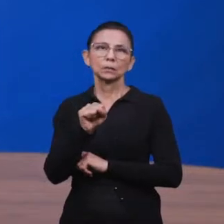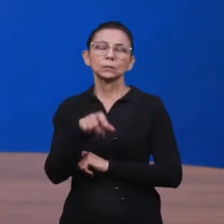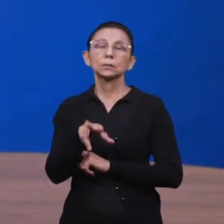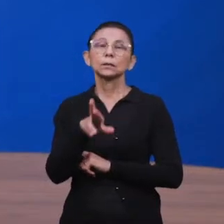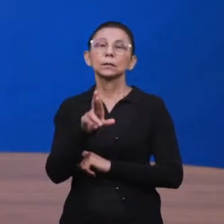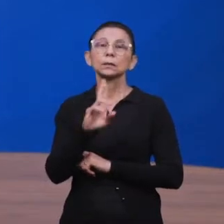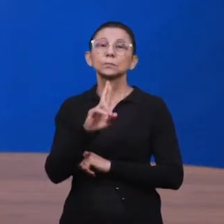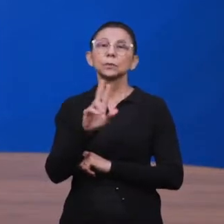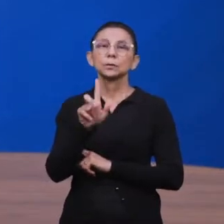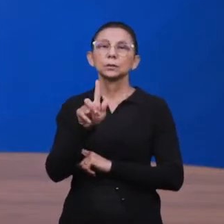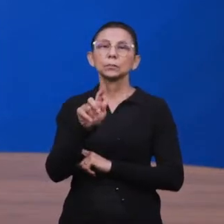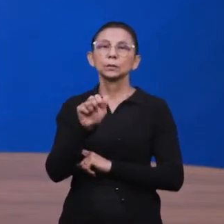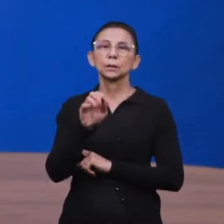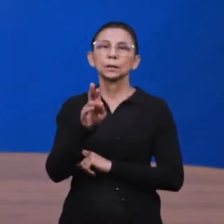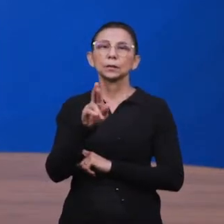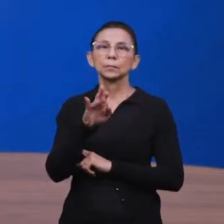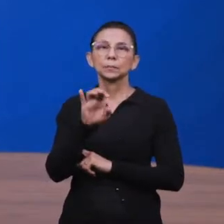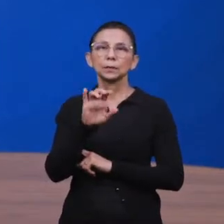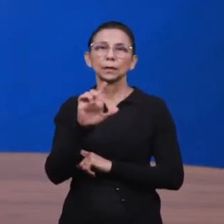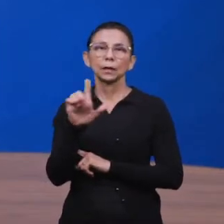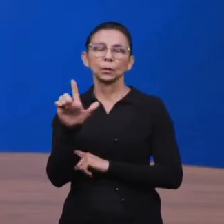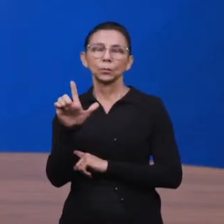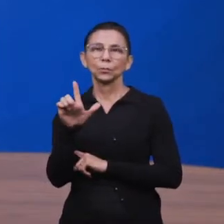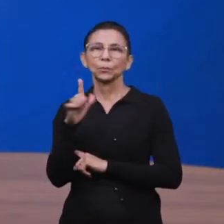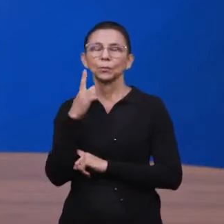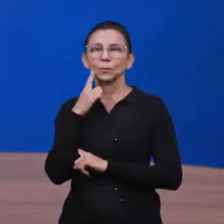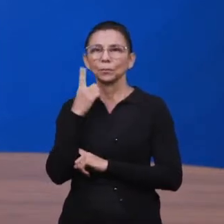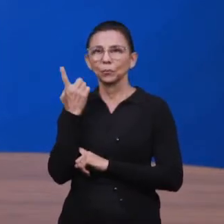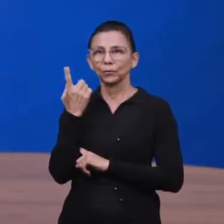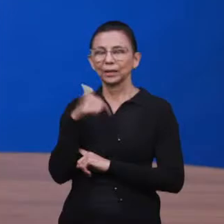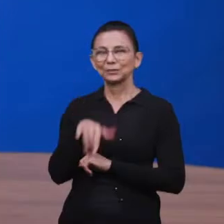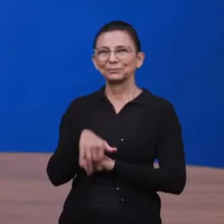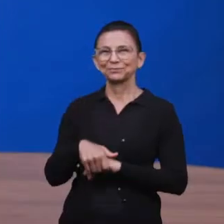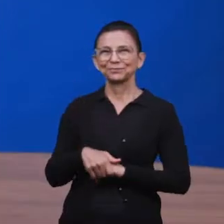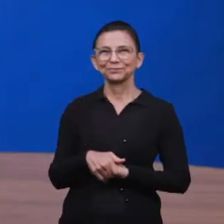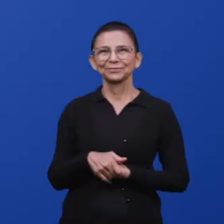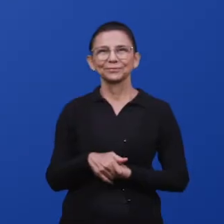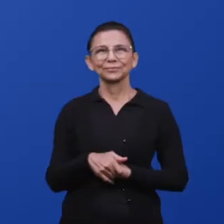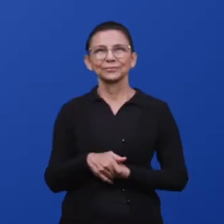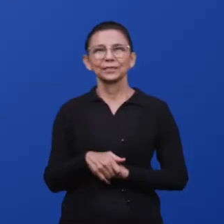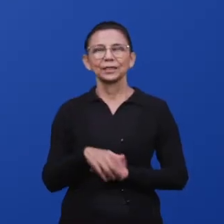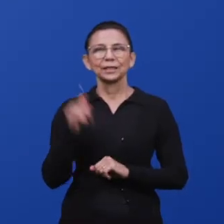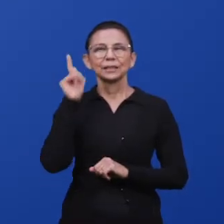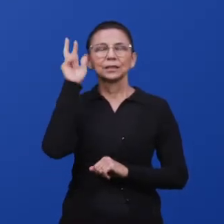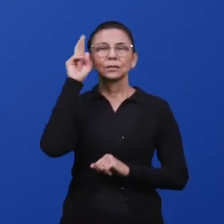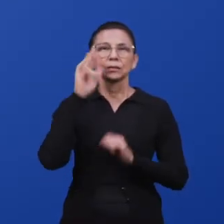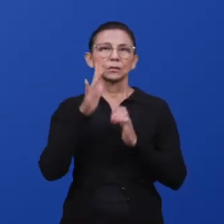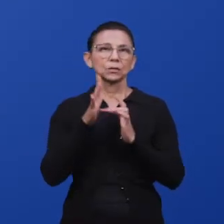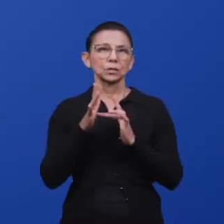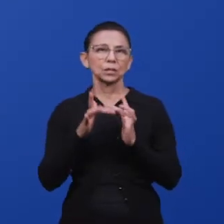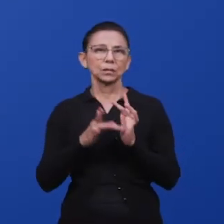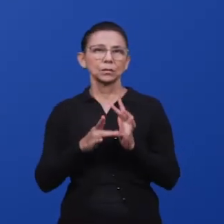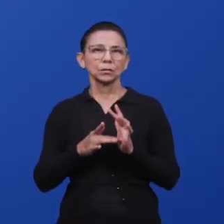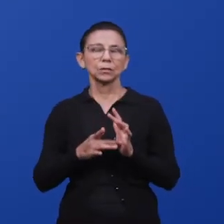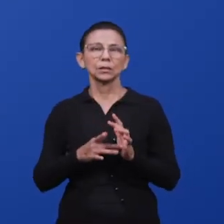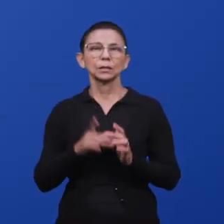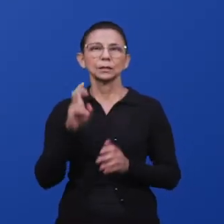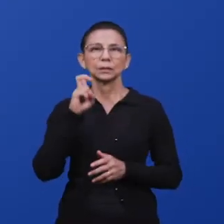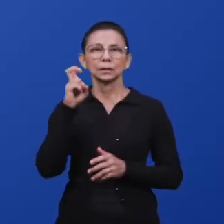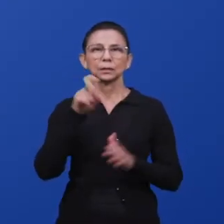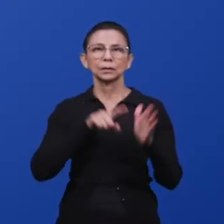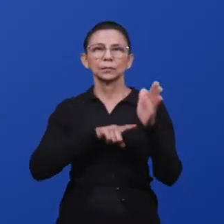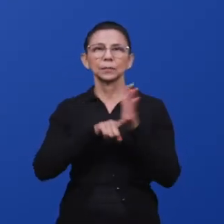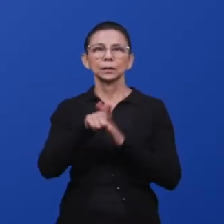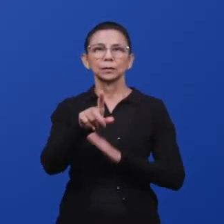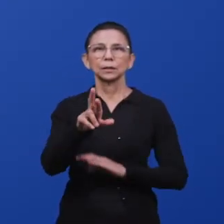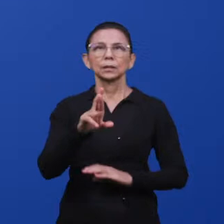o Gabriel Santos. Ele vai nos dar essa resposta. Vamos então, Gabriel, sua vez agora. Pai do Senhor Jesus, irmãos, respondendo a quinta pergunta, meus irmãos,